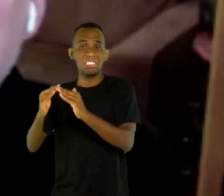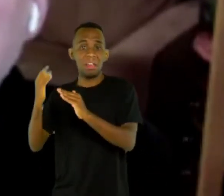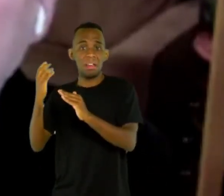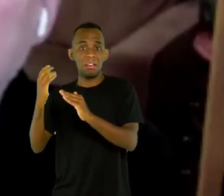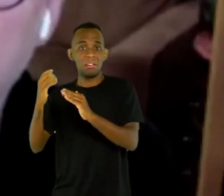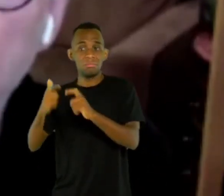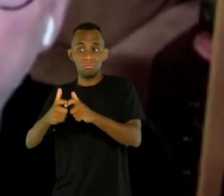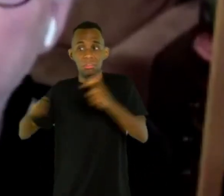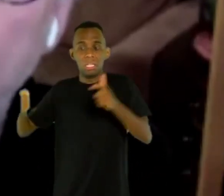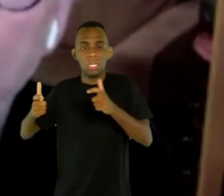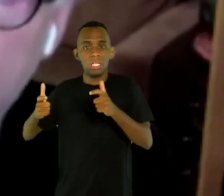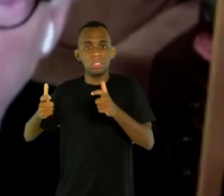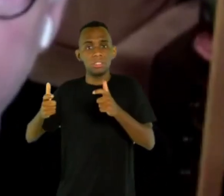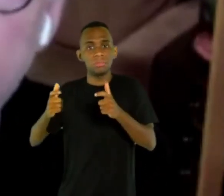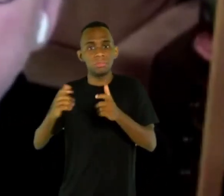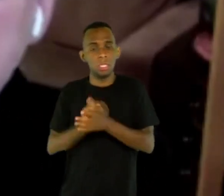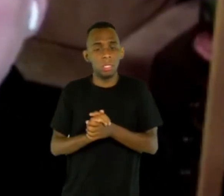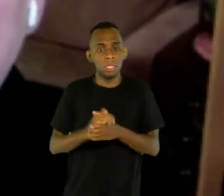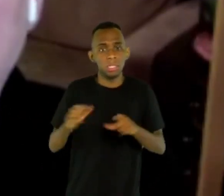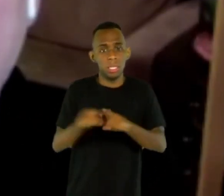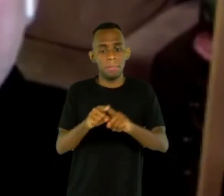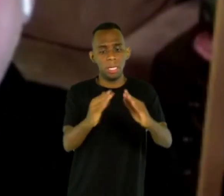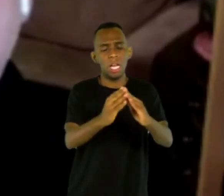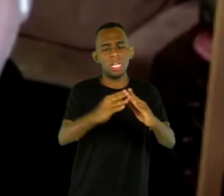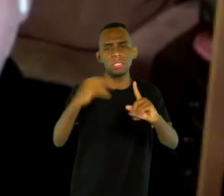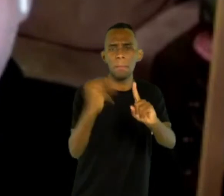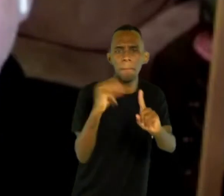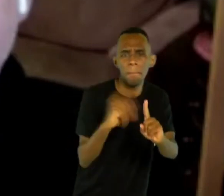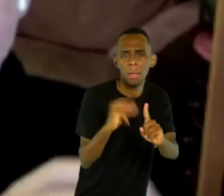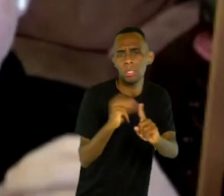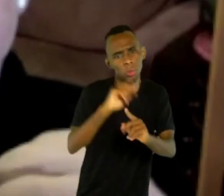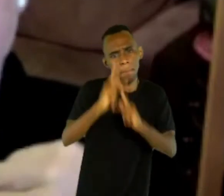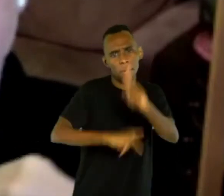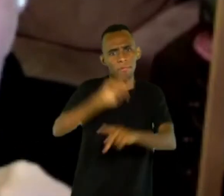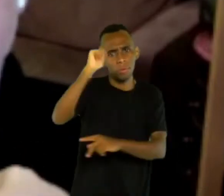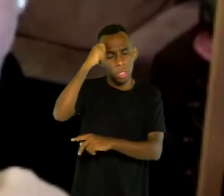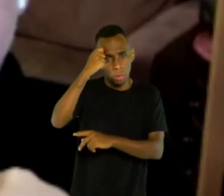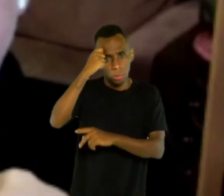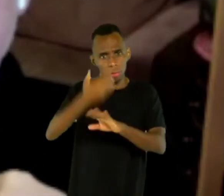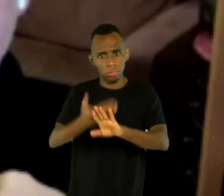que, aliás, é uma das razões pelas quais o racismo é estrutural. Então,